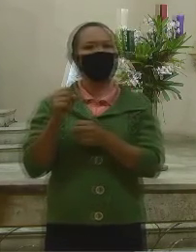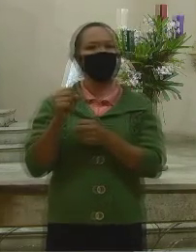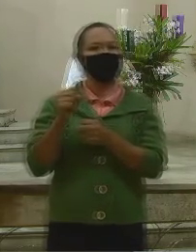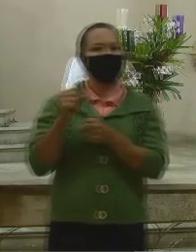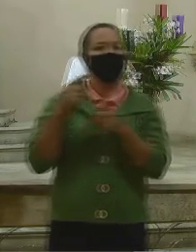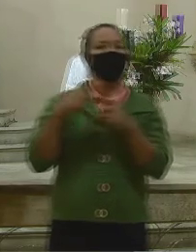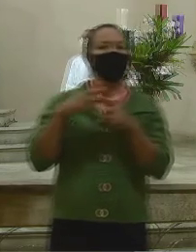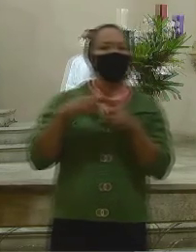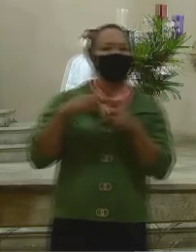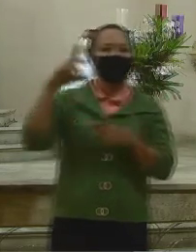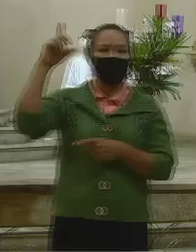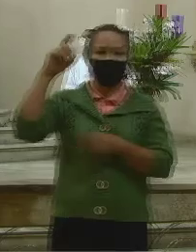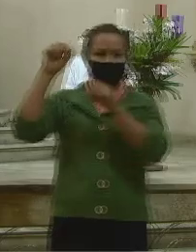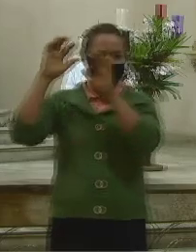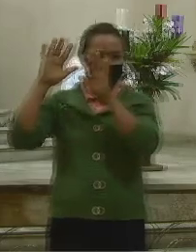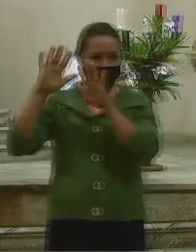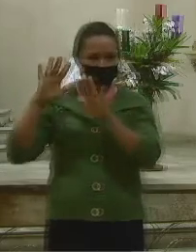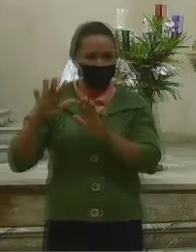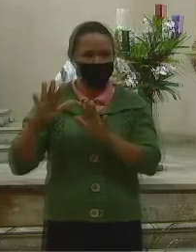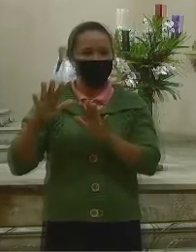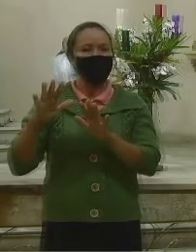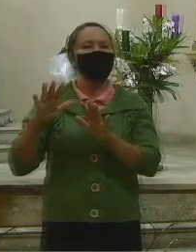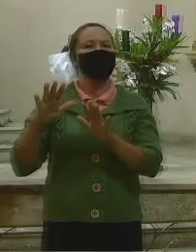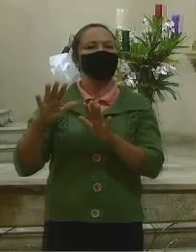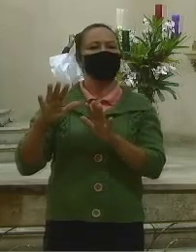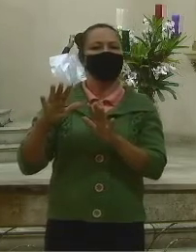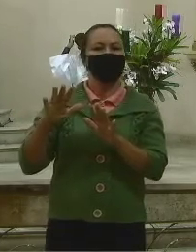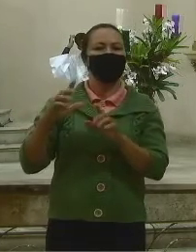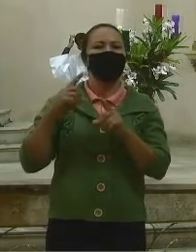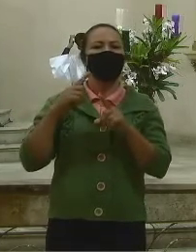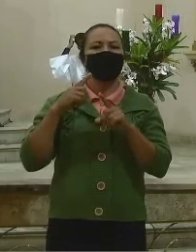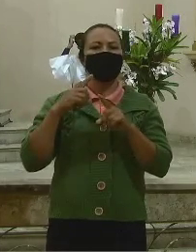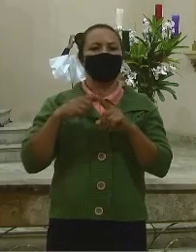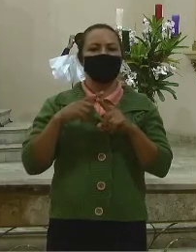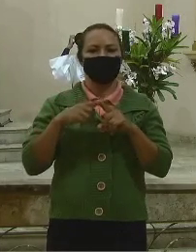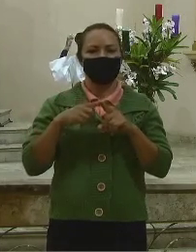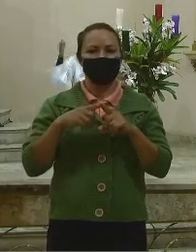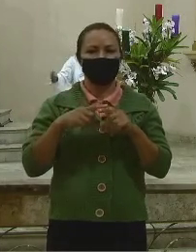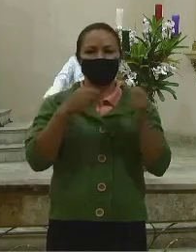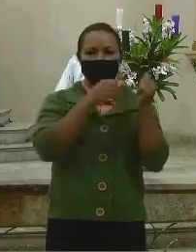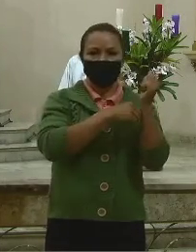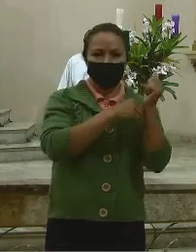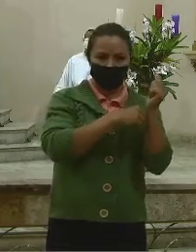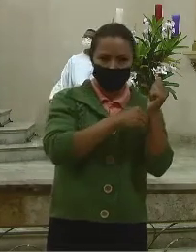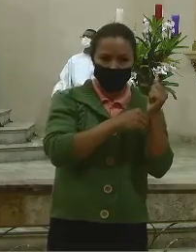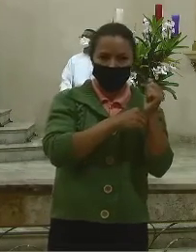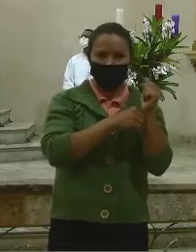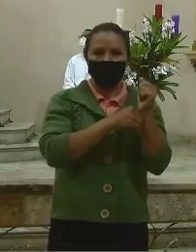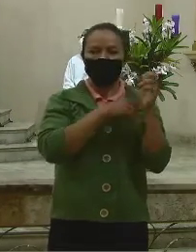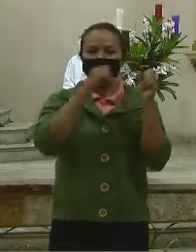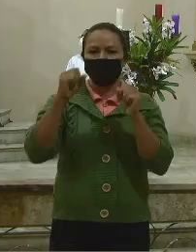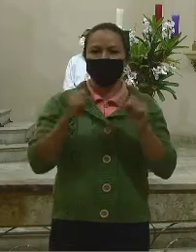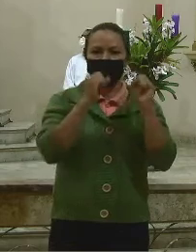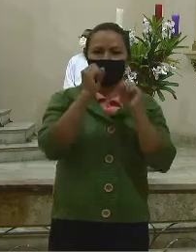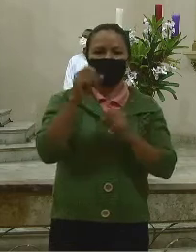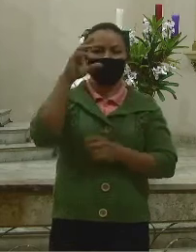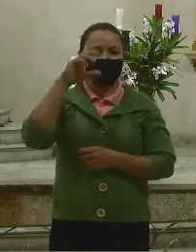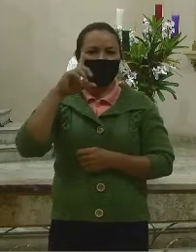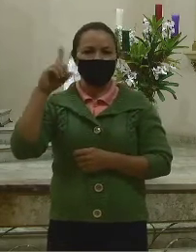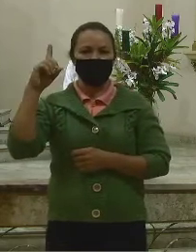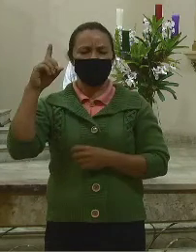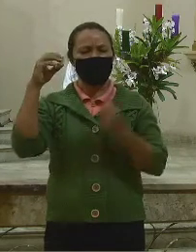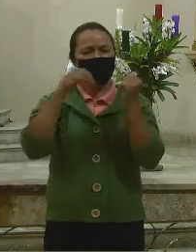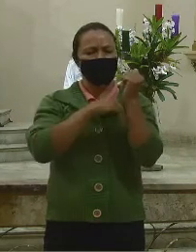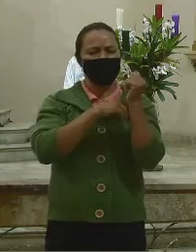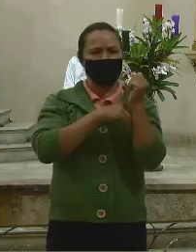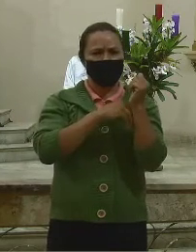divina. Portanto, o mistério da grandiosidade e do poder infinito de Deus que estava